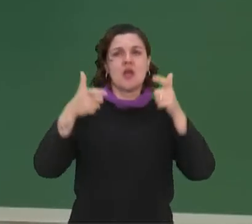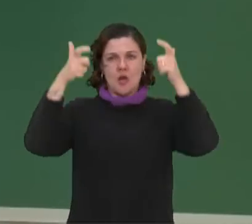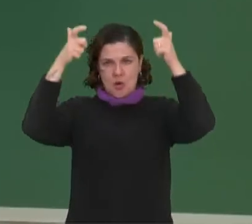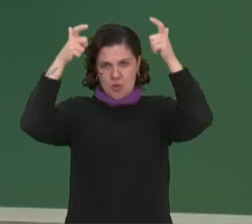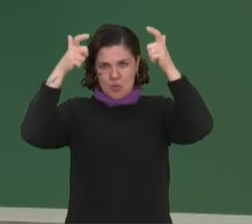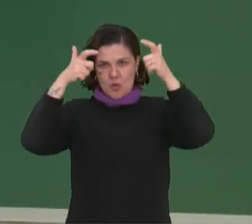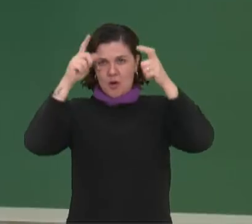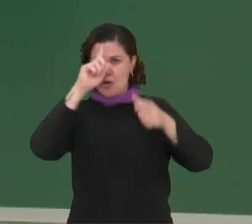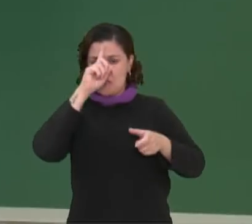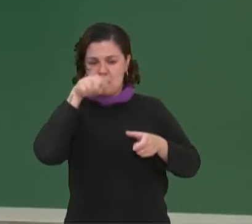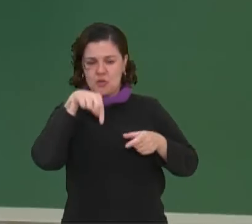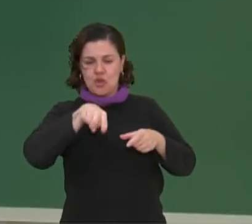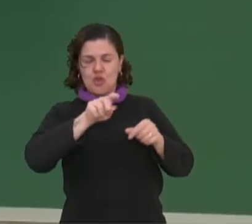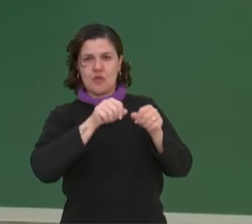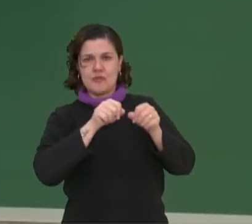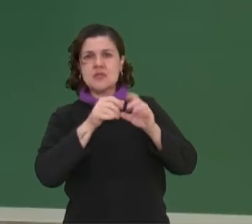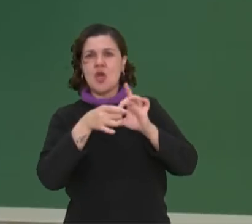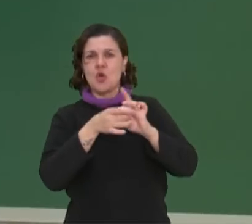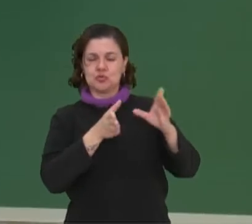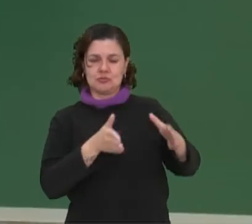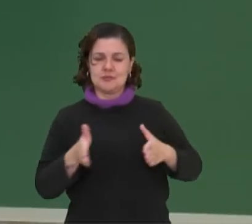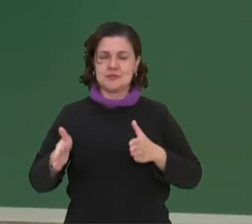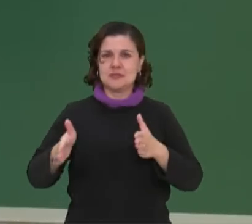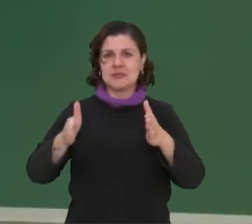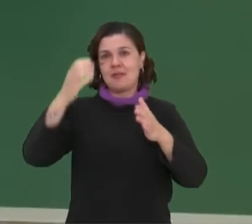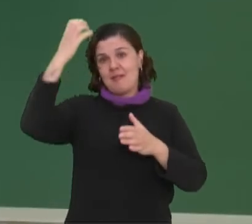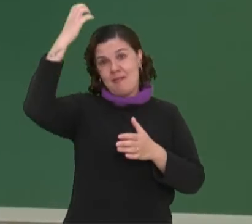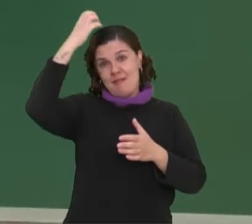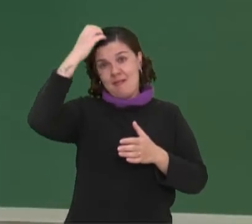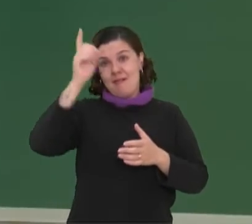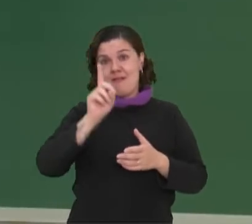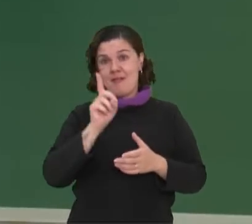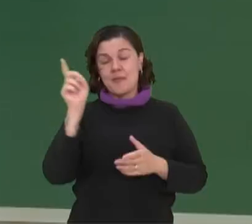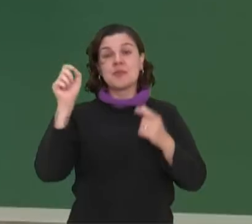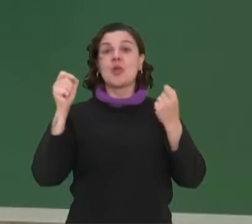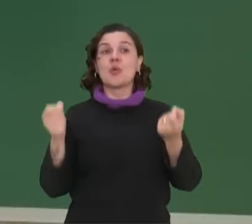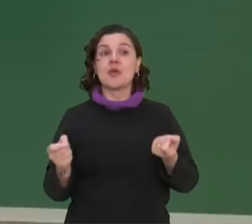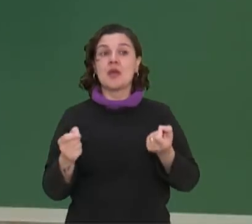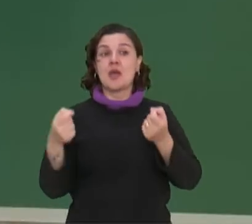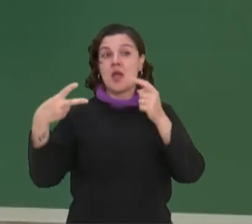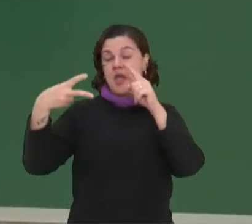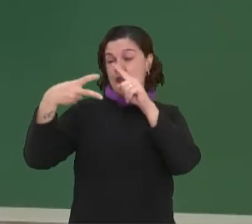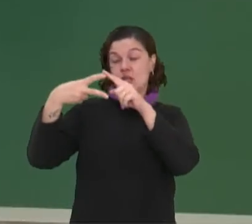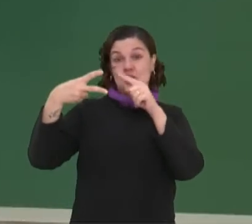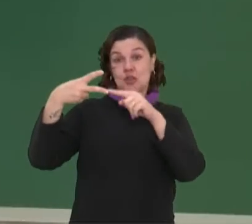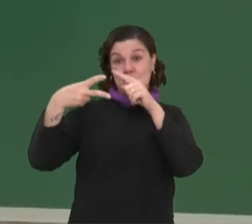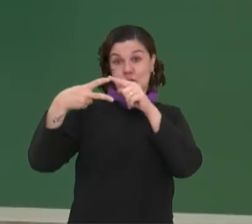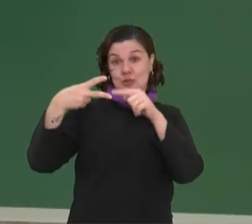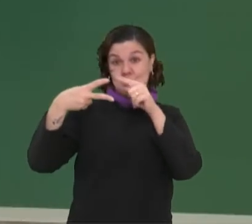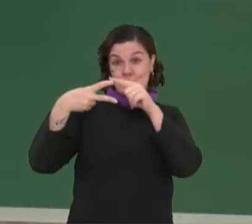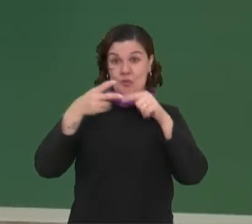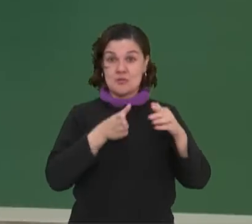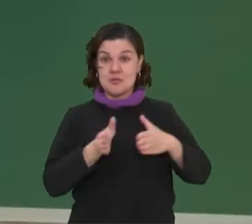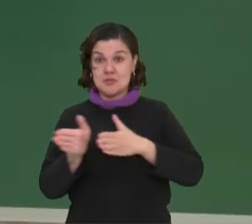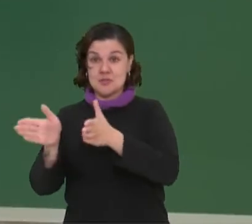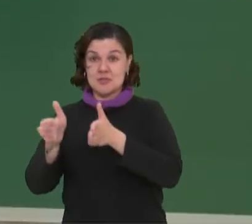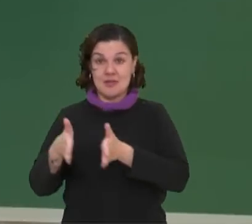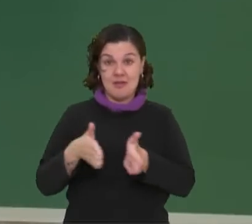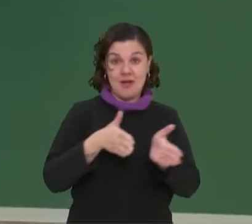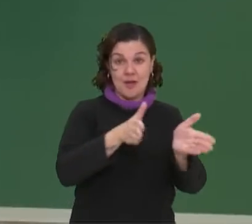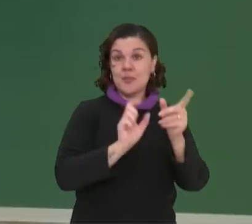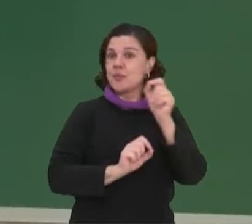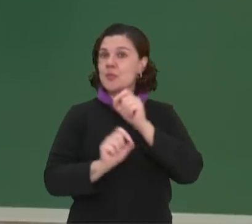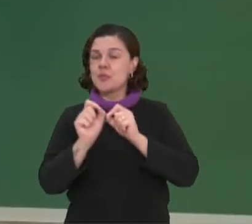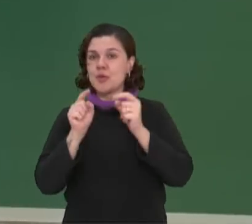feita com autorização do rei, uma estrada real. Essa estrada real são 2 caminhos que tinham uma função